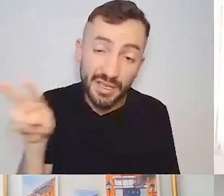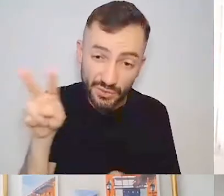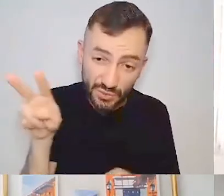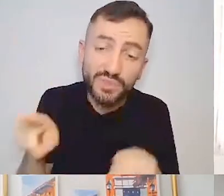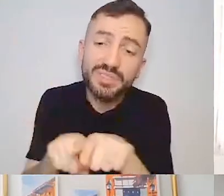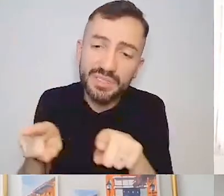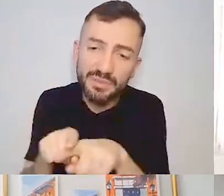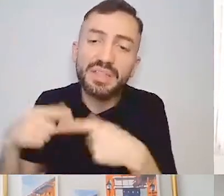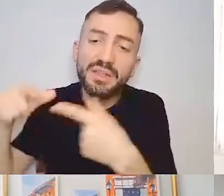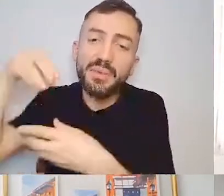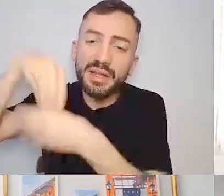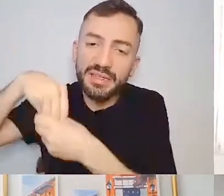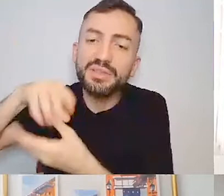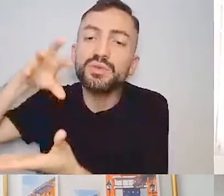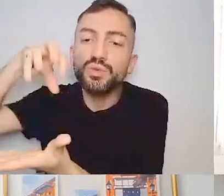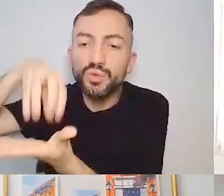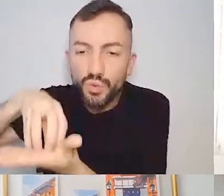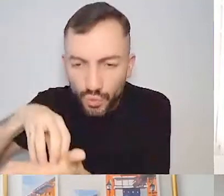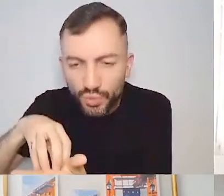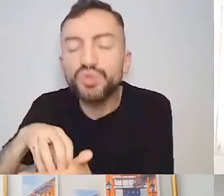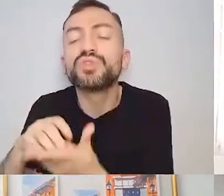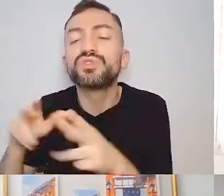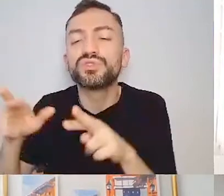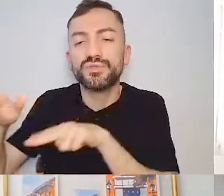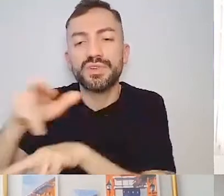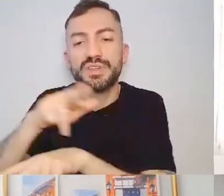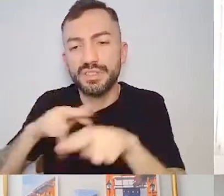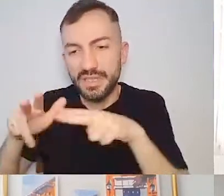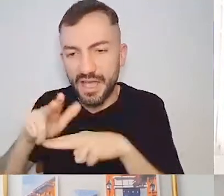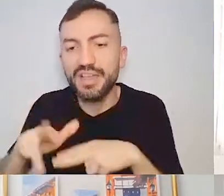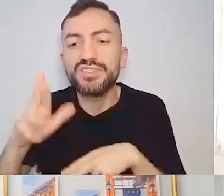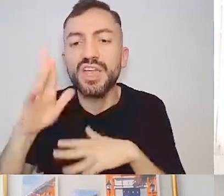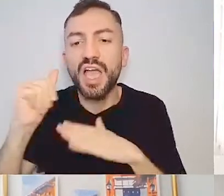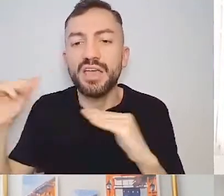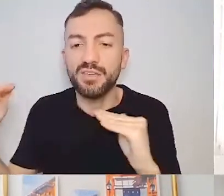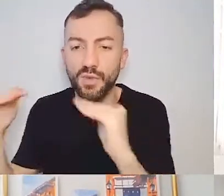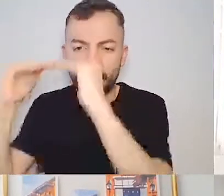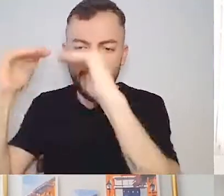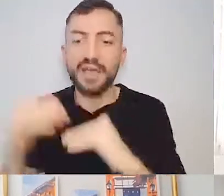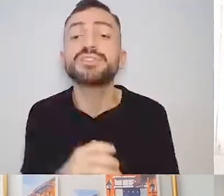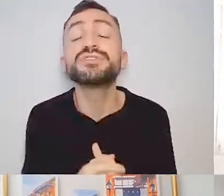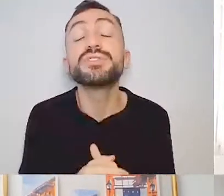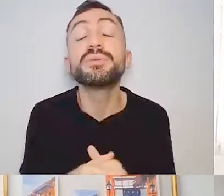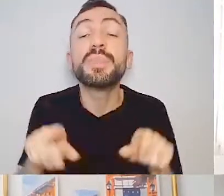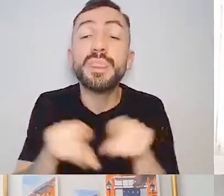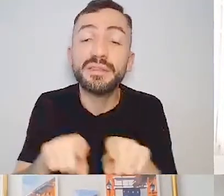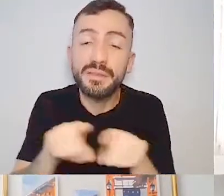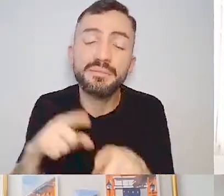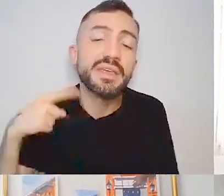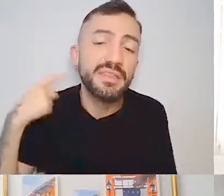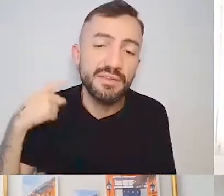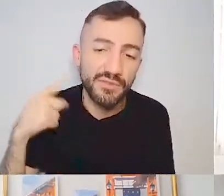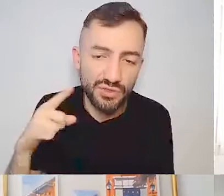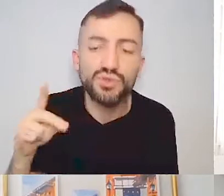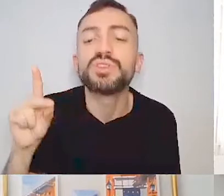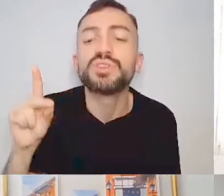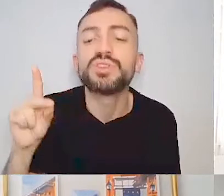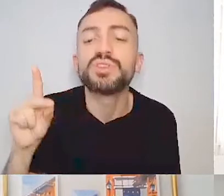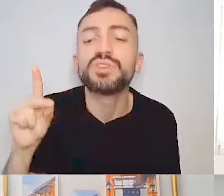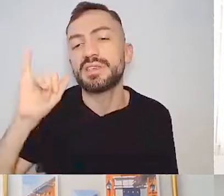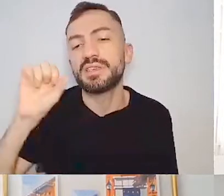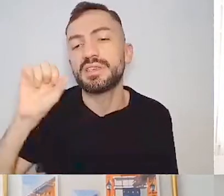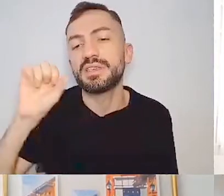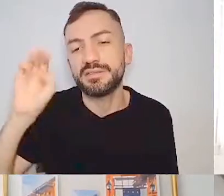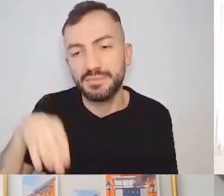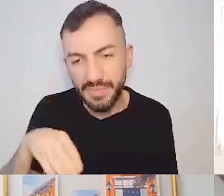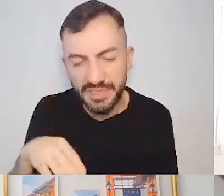Núcleo da Diversidade e de Igualdade Racial, que também trouxeram aí suas contribuições, e a defensora Yasmin Pestana, que também, atuando no